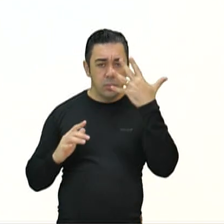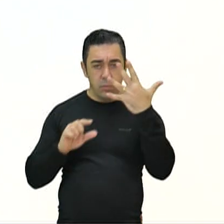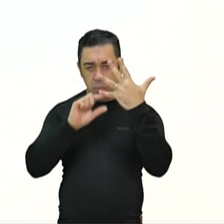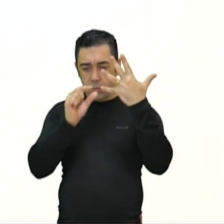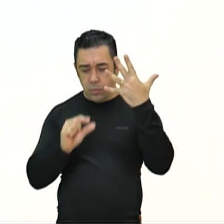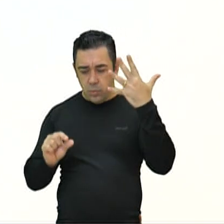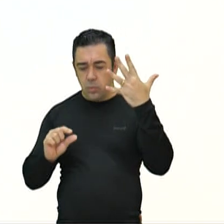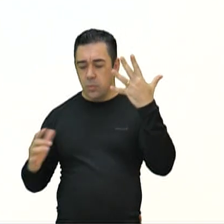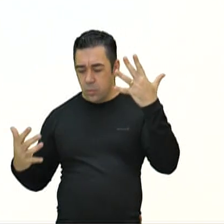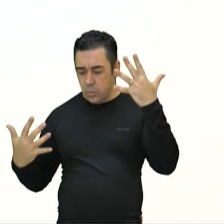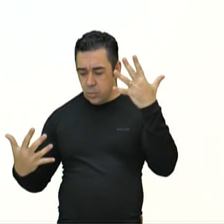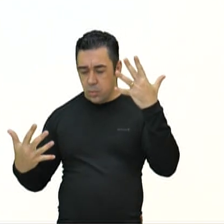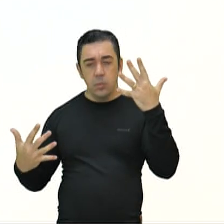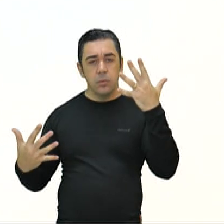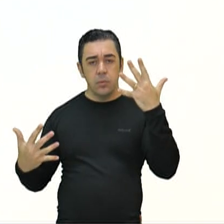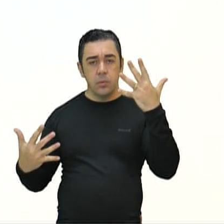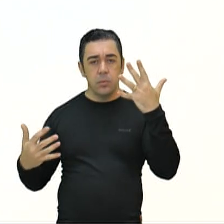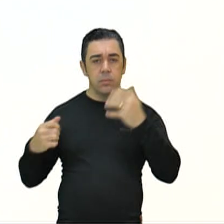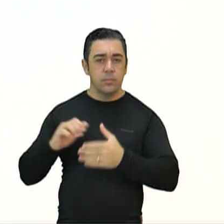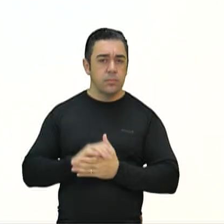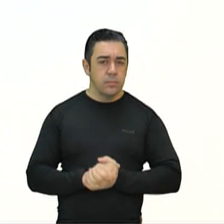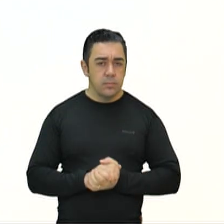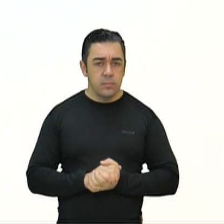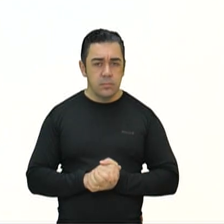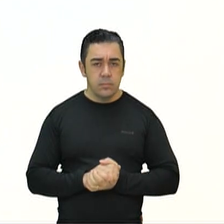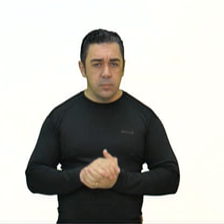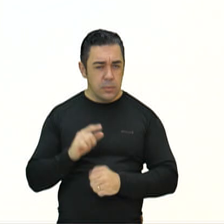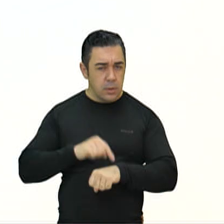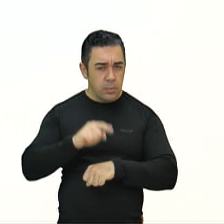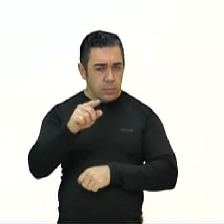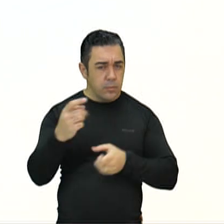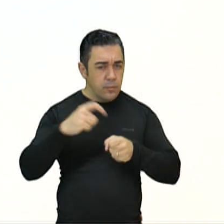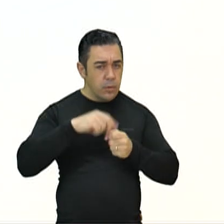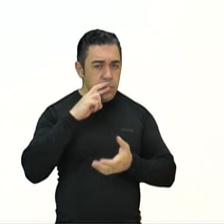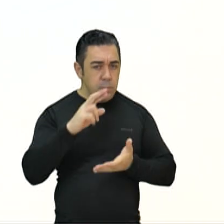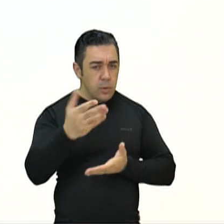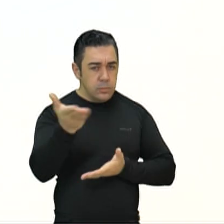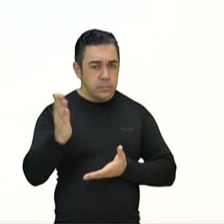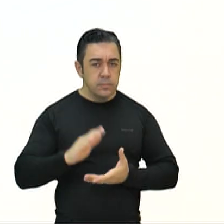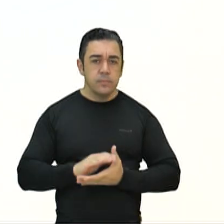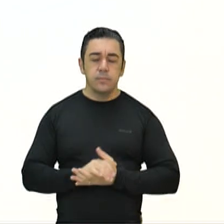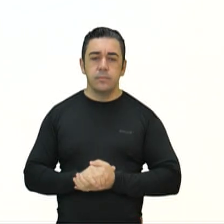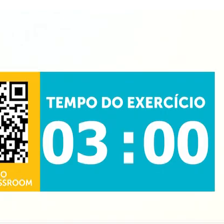neurônio e um axônio. Vamos dar um tempinho aí, já voltamos aí para vocês resolverem.